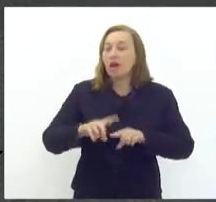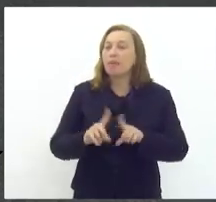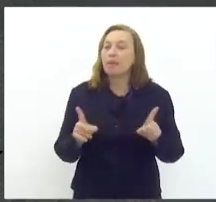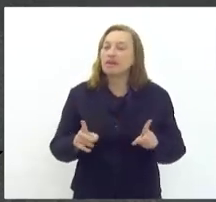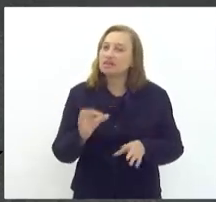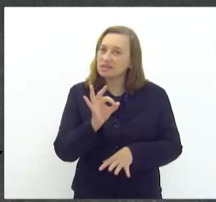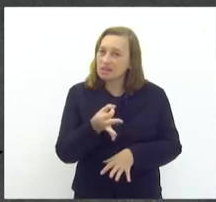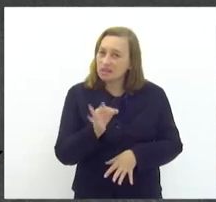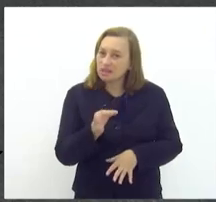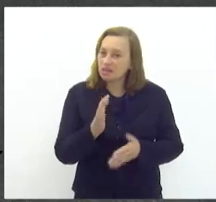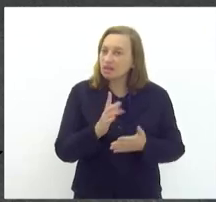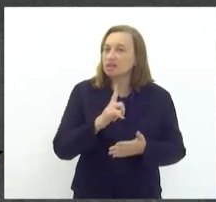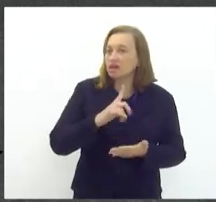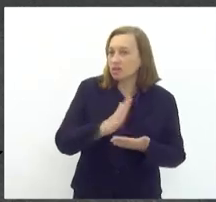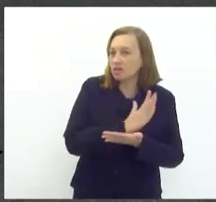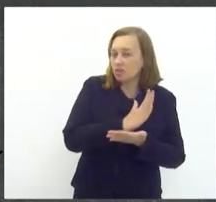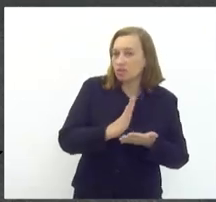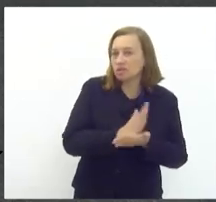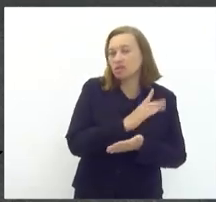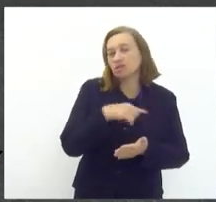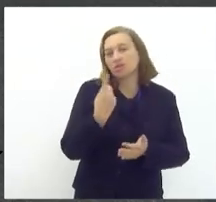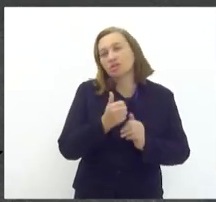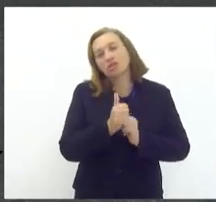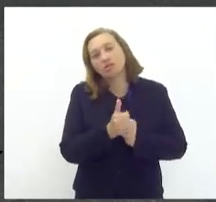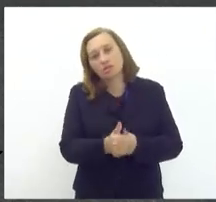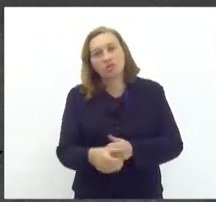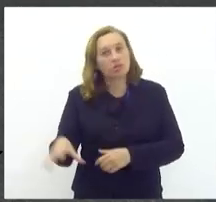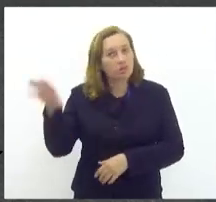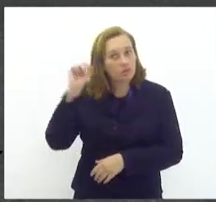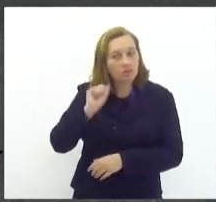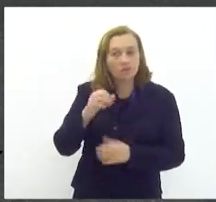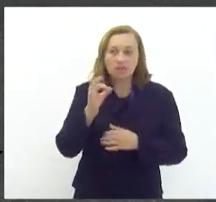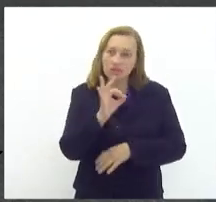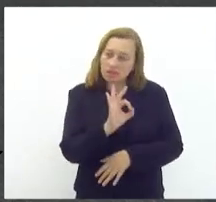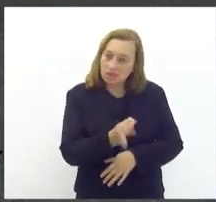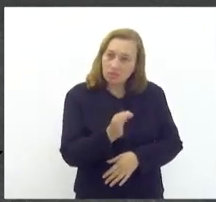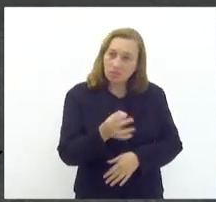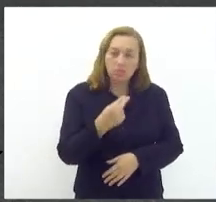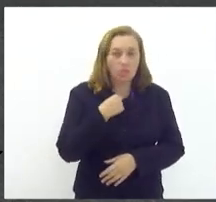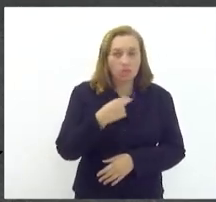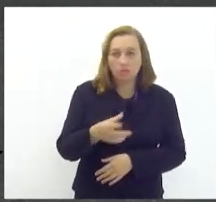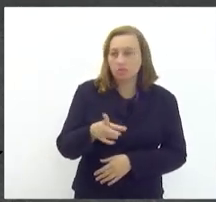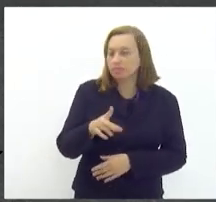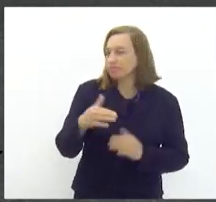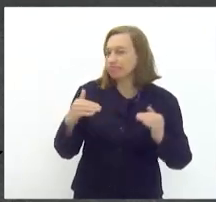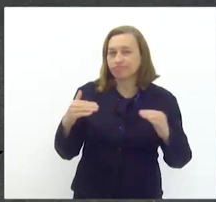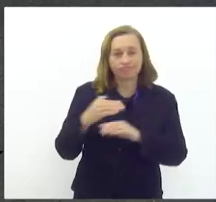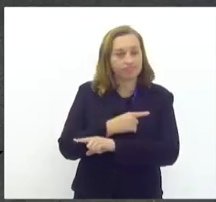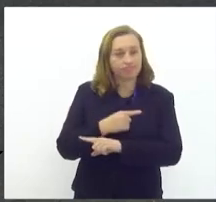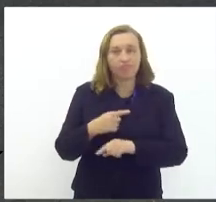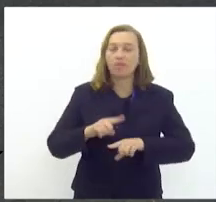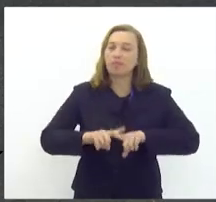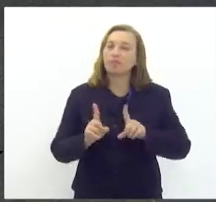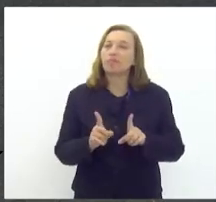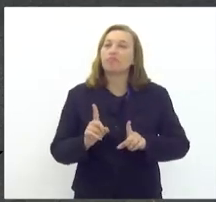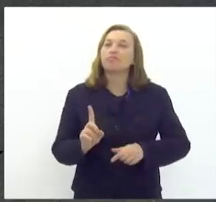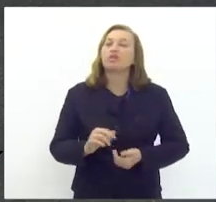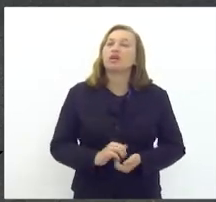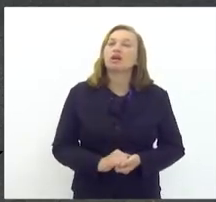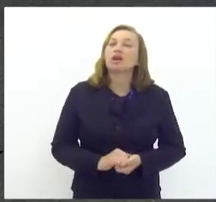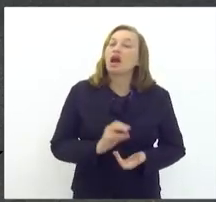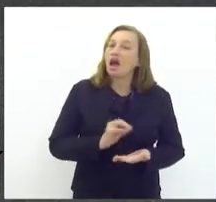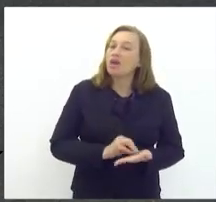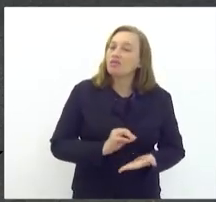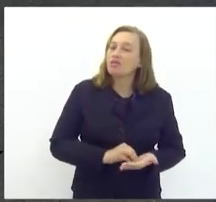coisas que a gente acompanhe ouve e que a gente evidentemente não pode concordar e a